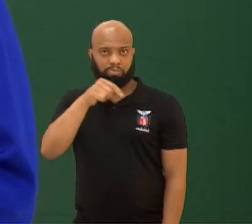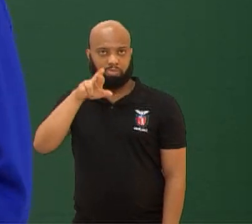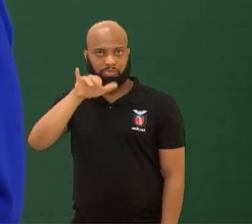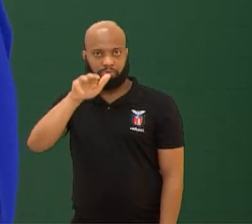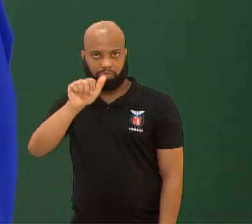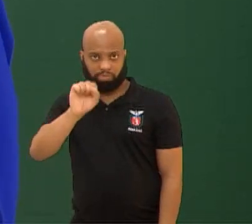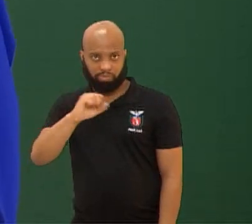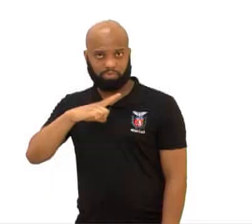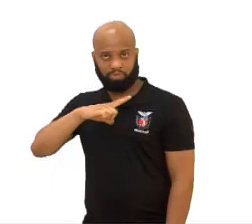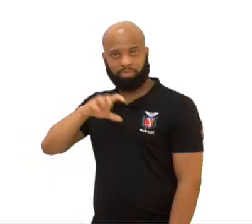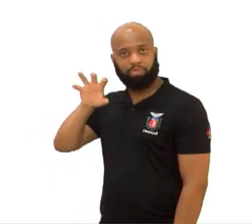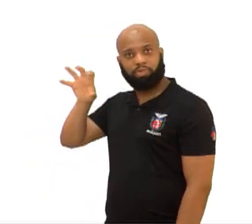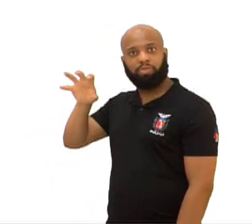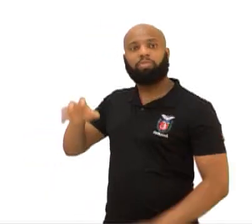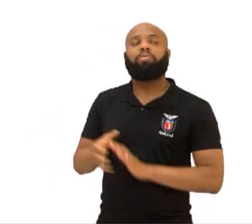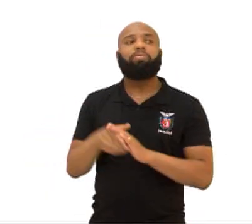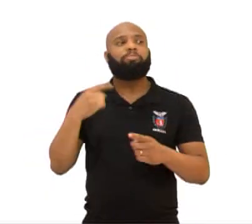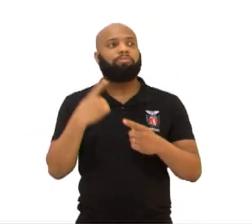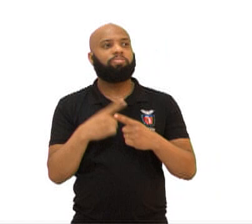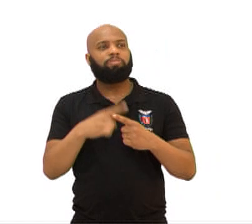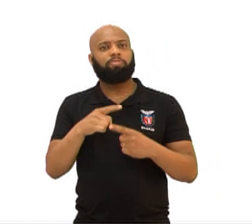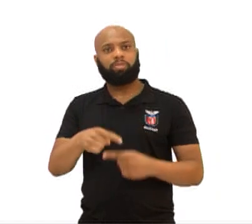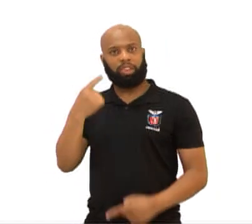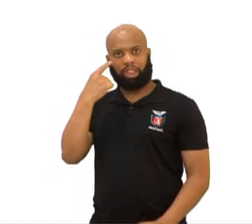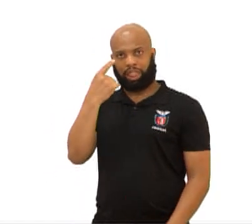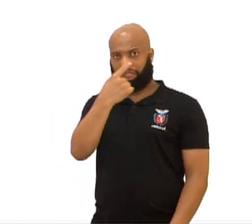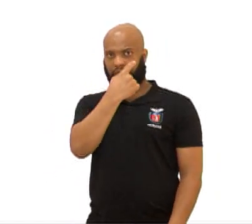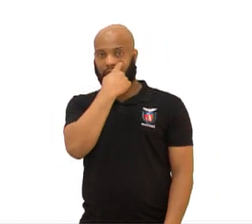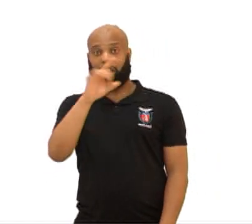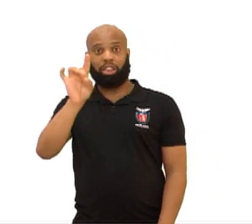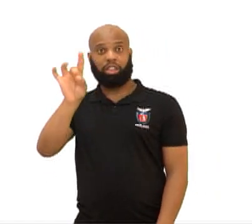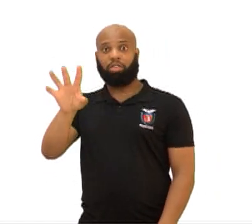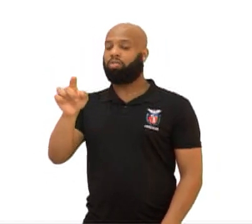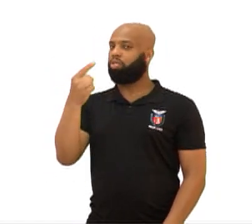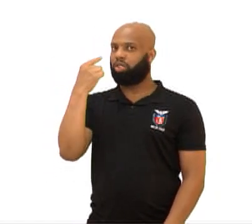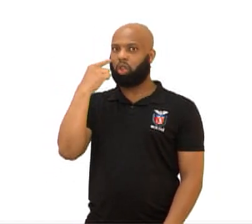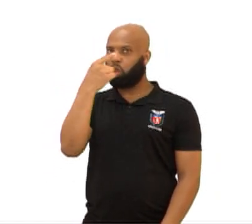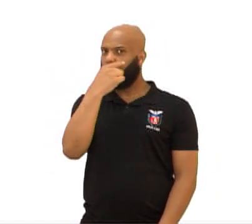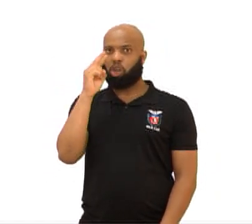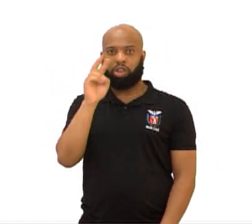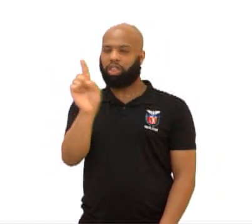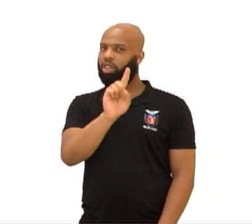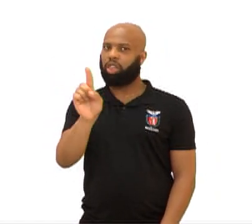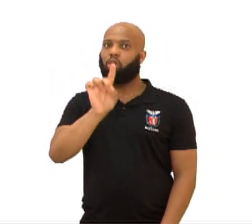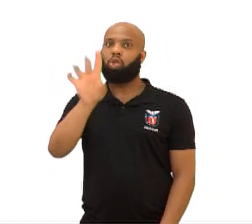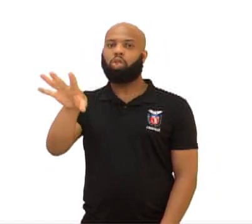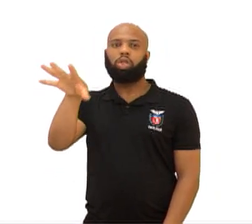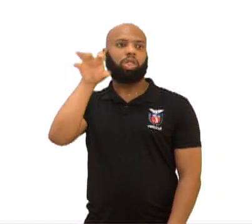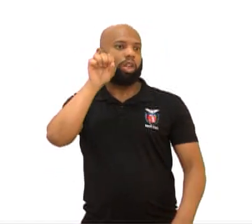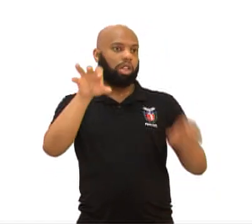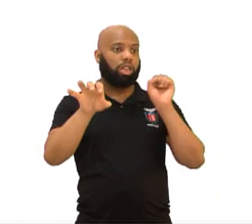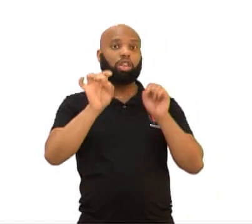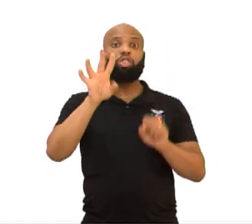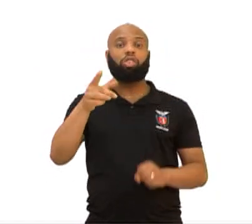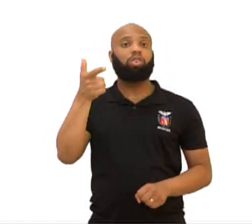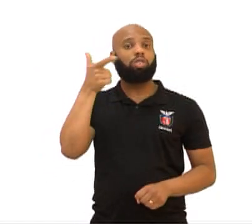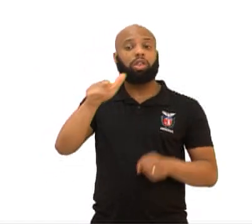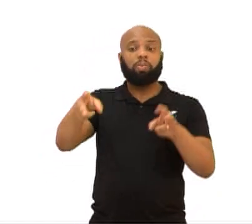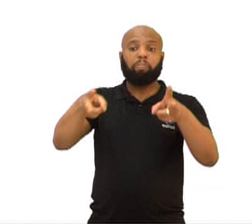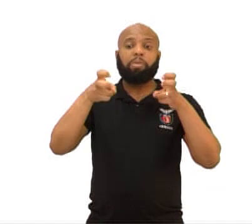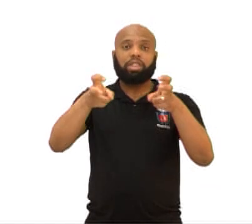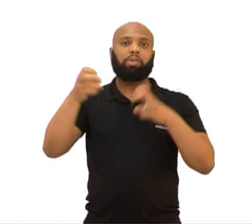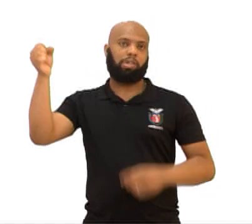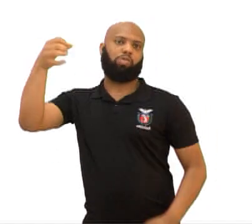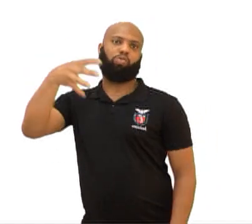ocelos, e esses ocelos eles vão ser responsáveis apenas por captar se tem luz ou não nesse ambiente.